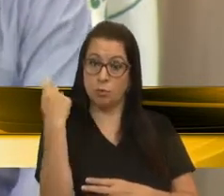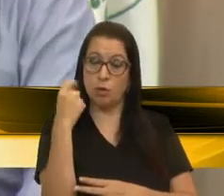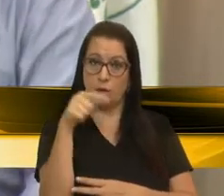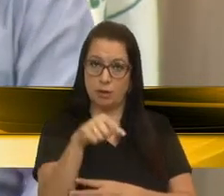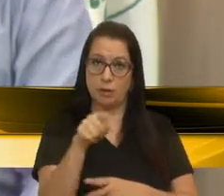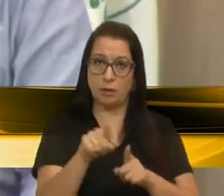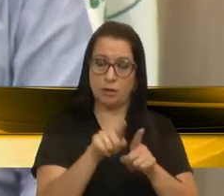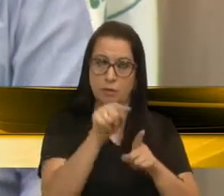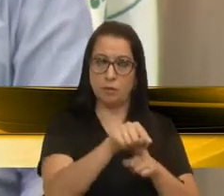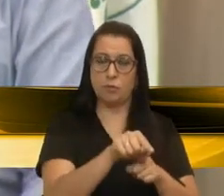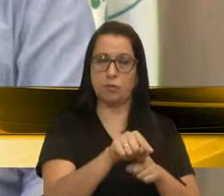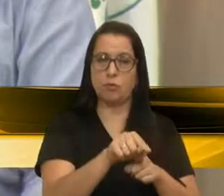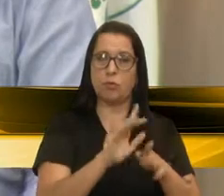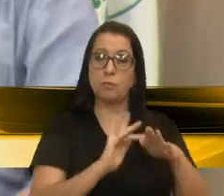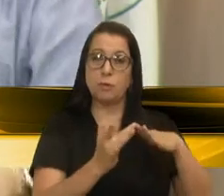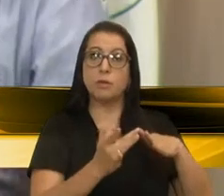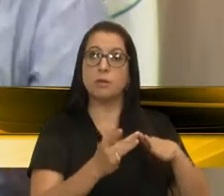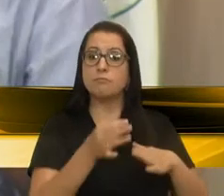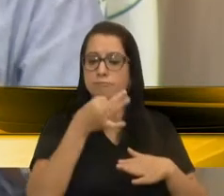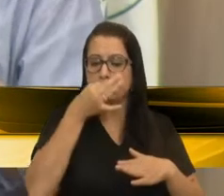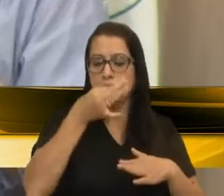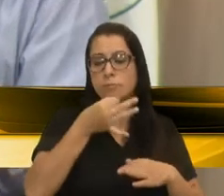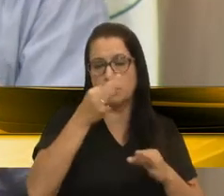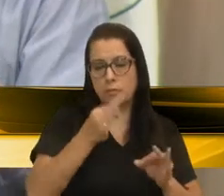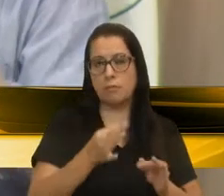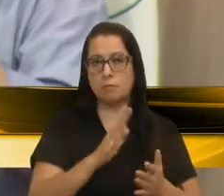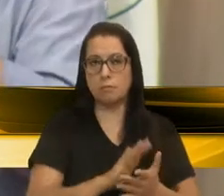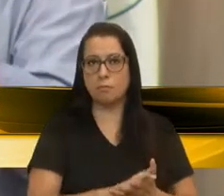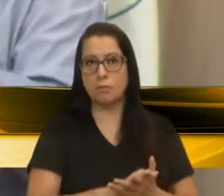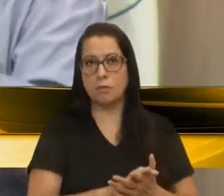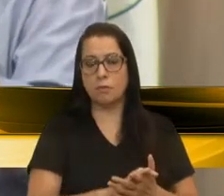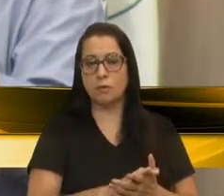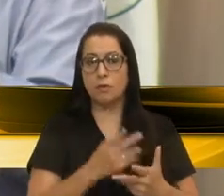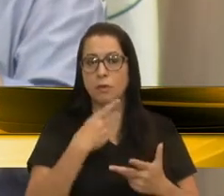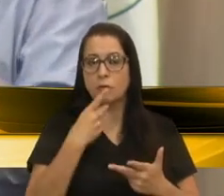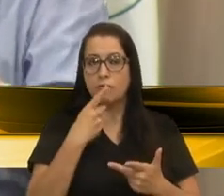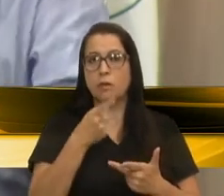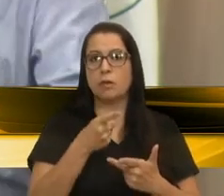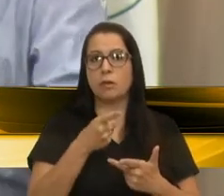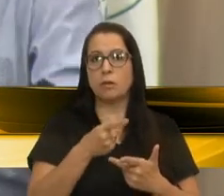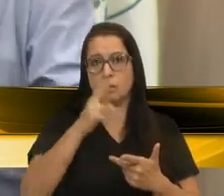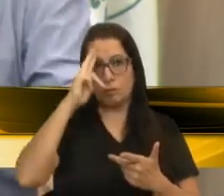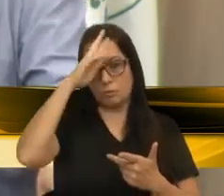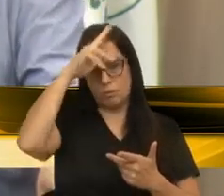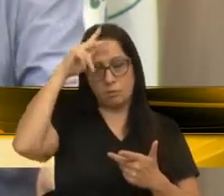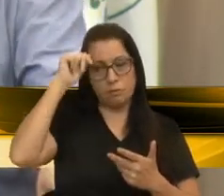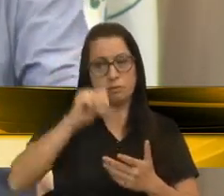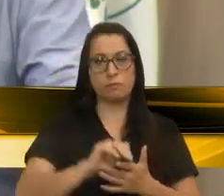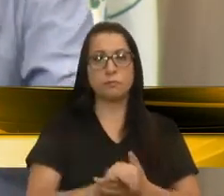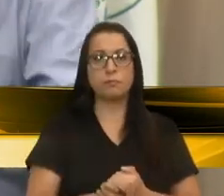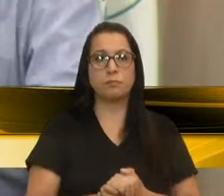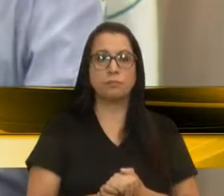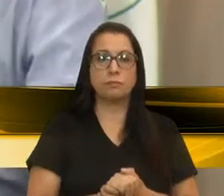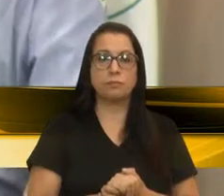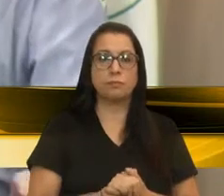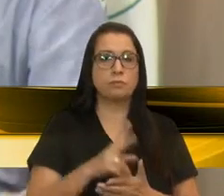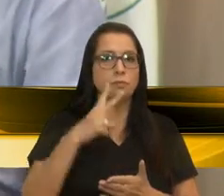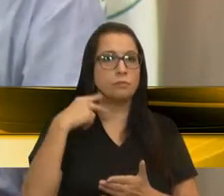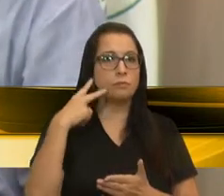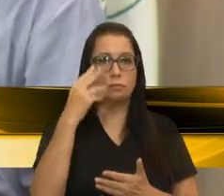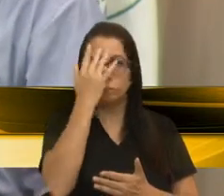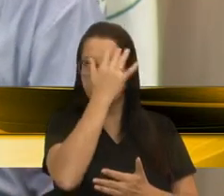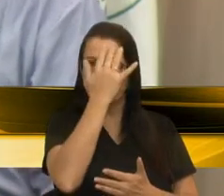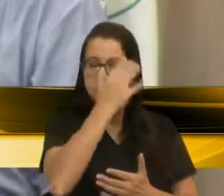o posicionamento em razão das manifestações do senhor prefeito. Vereadora